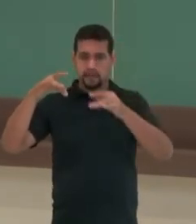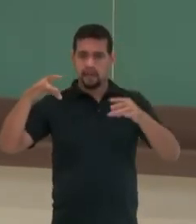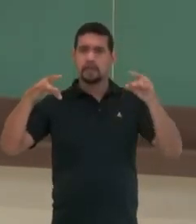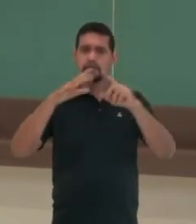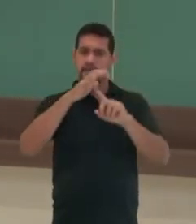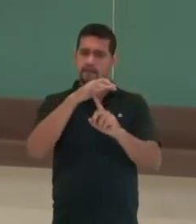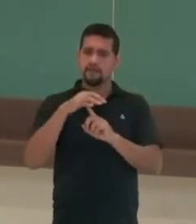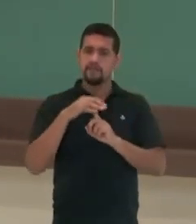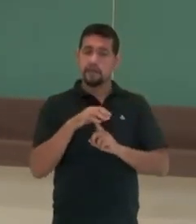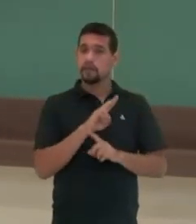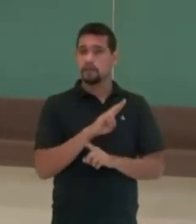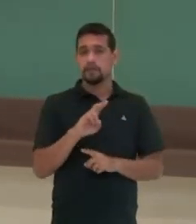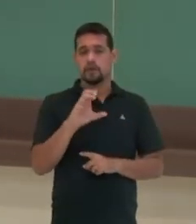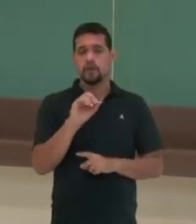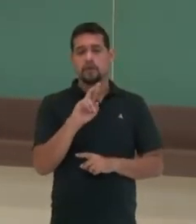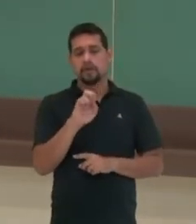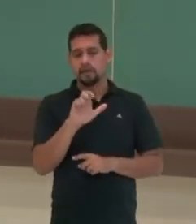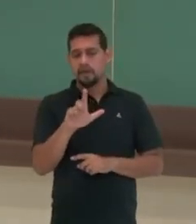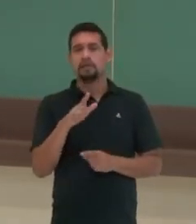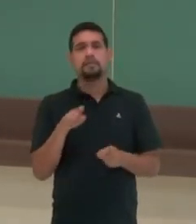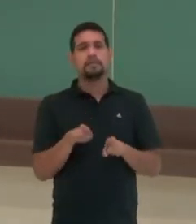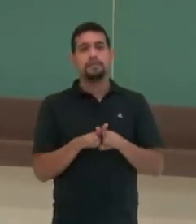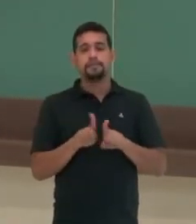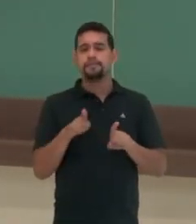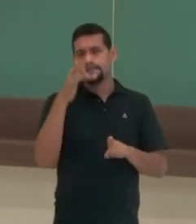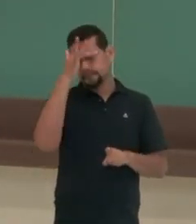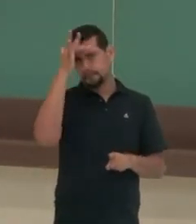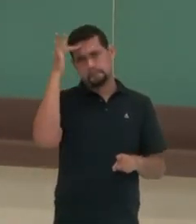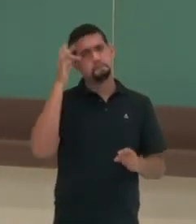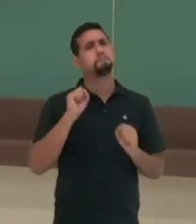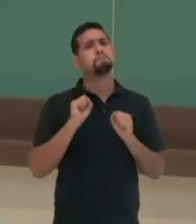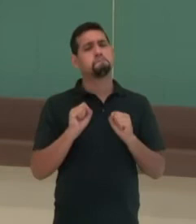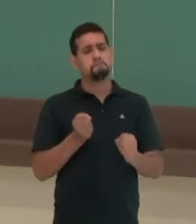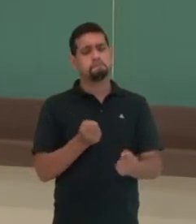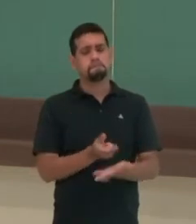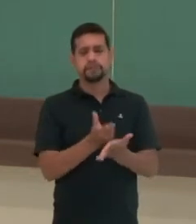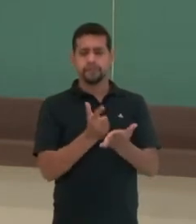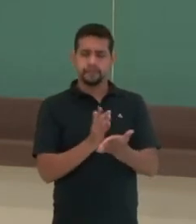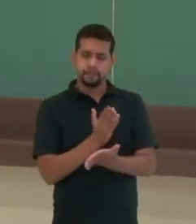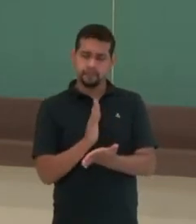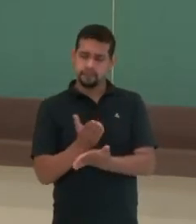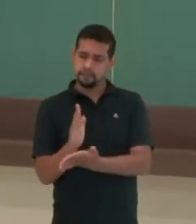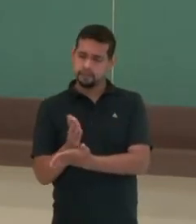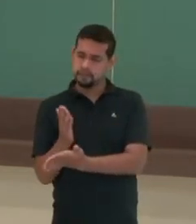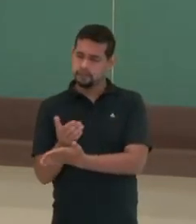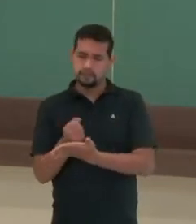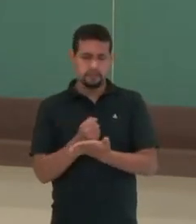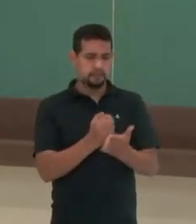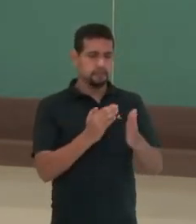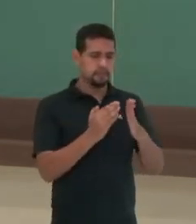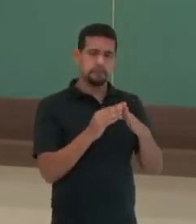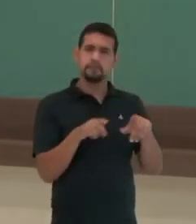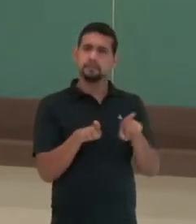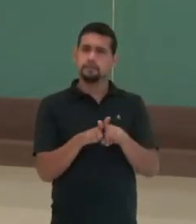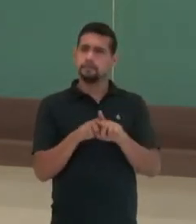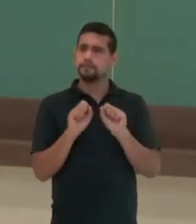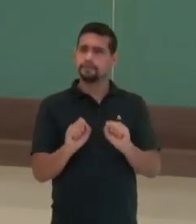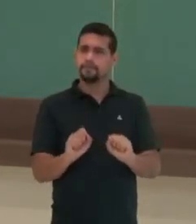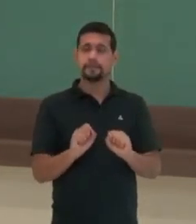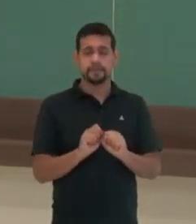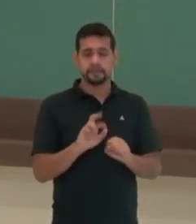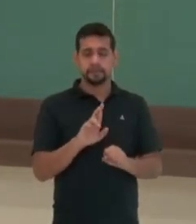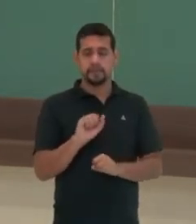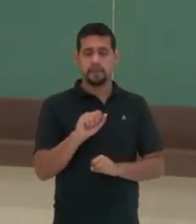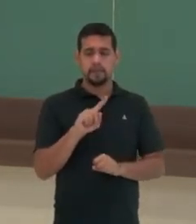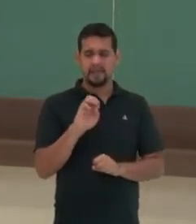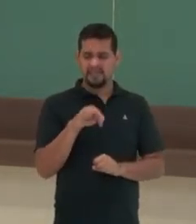por isso literatura de cordel. E as pessoas podem, né, comprar esses livretos, levar para casa, como também tem os